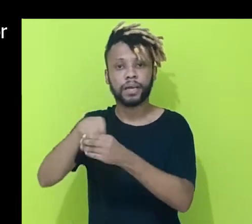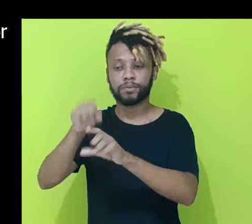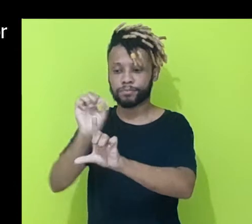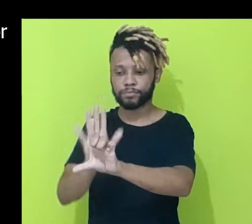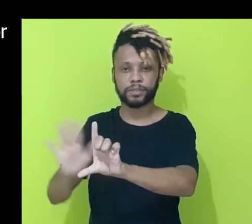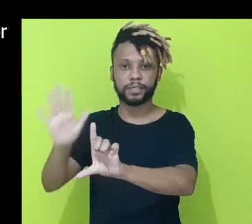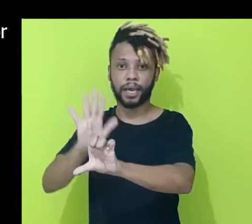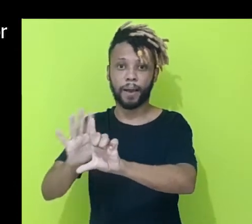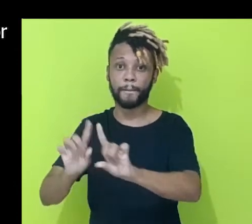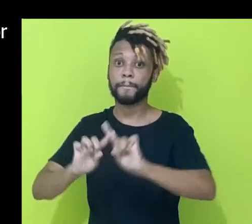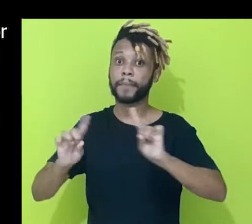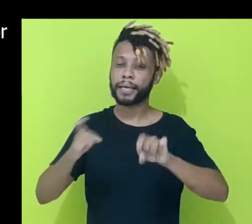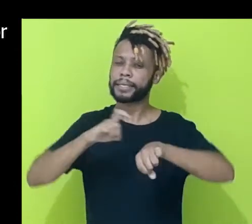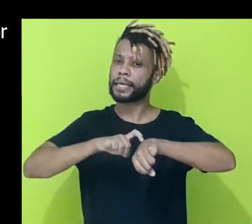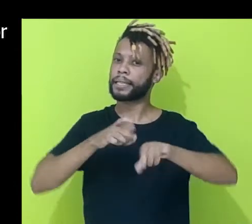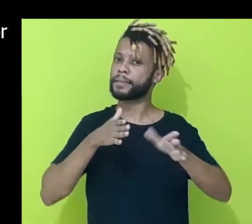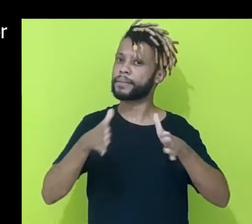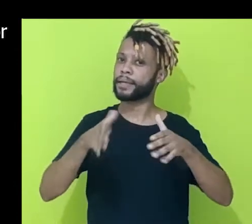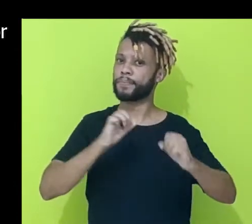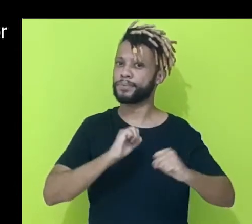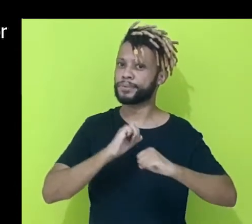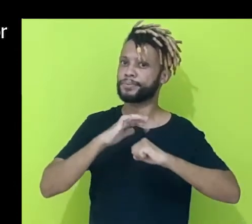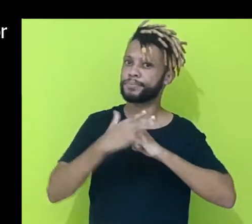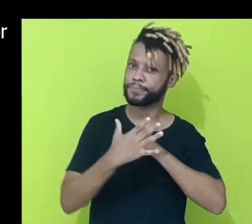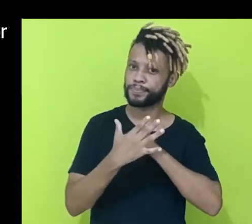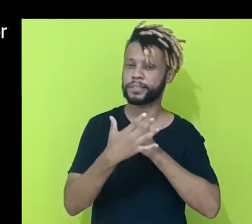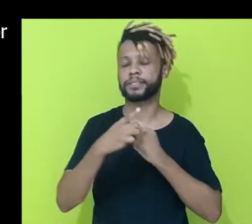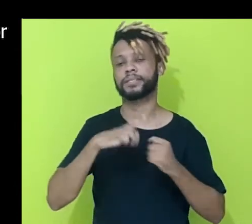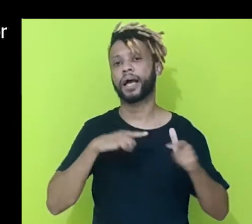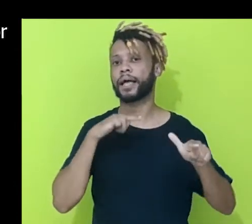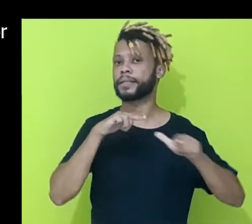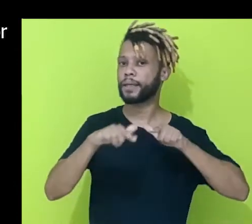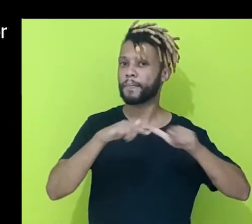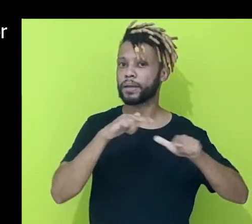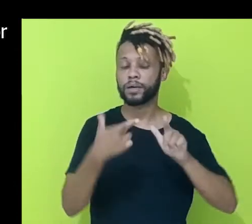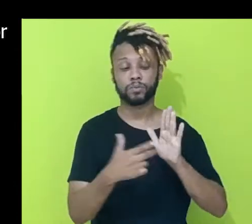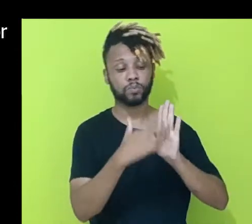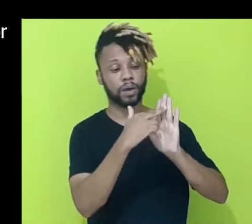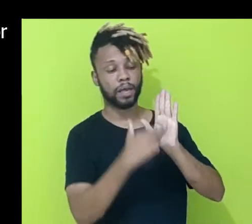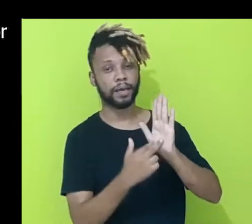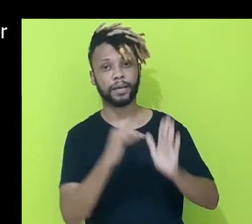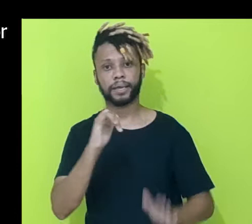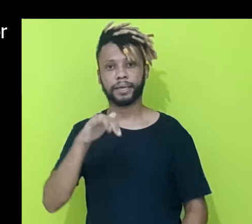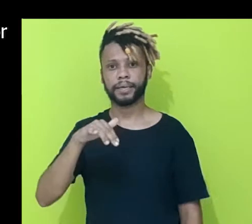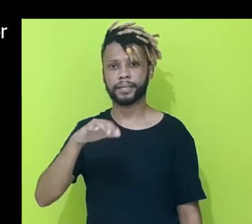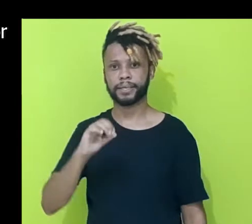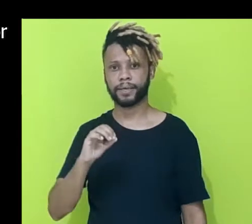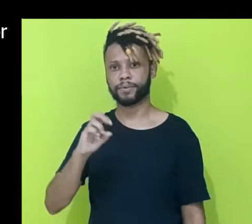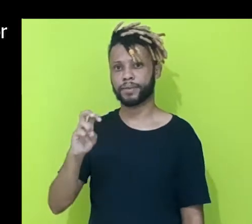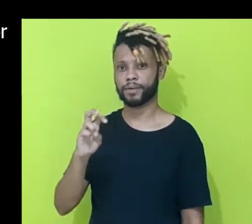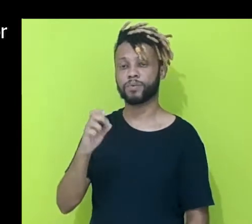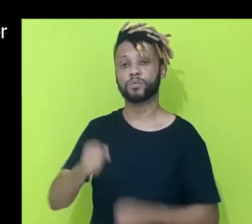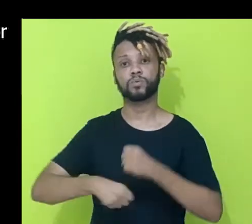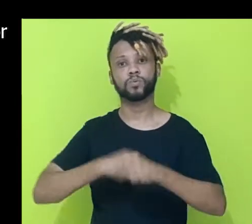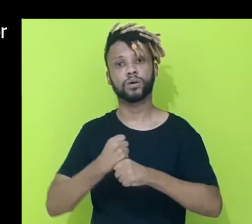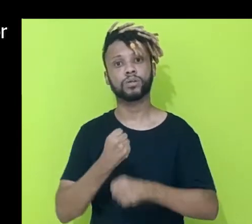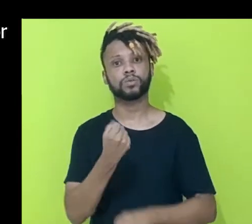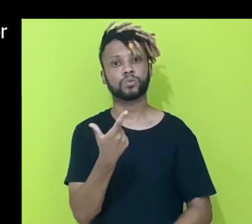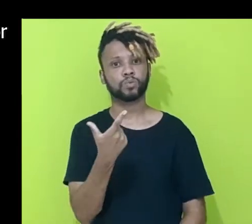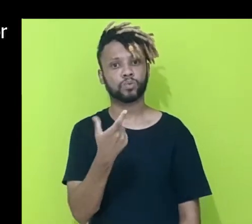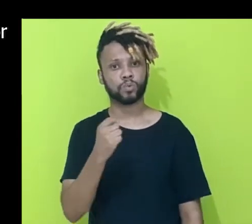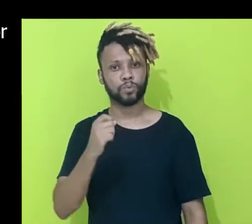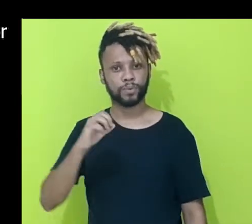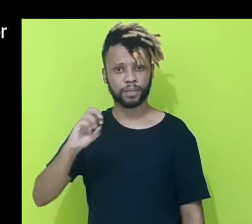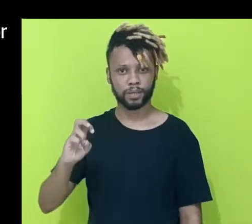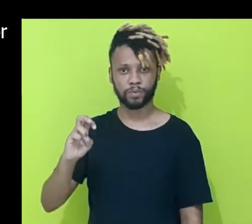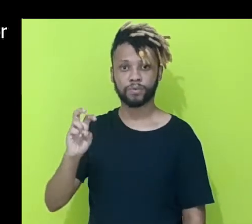estamos trabalhando com essa exceção da IN 05 de 2020, que foi publicada em abril.